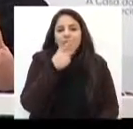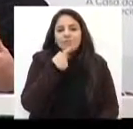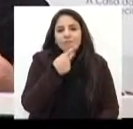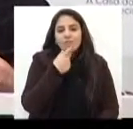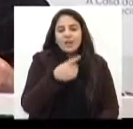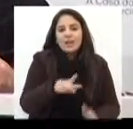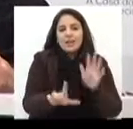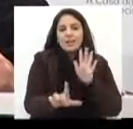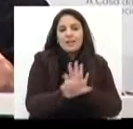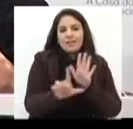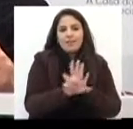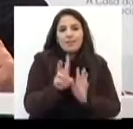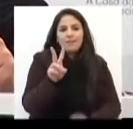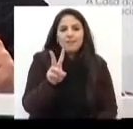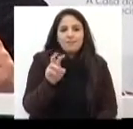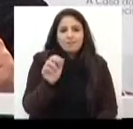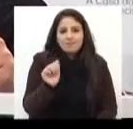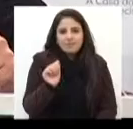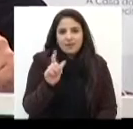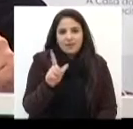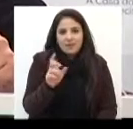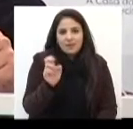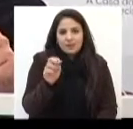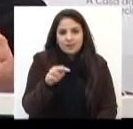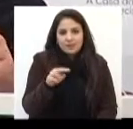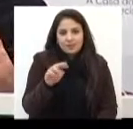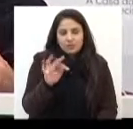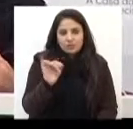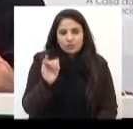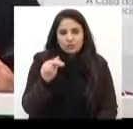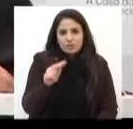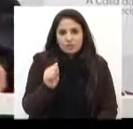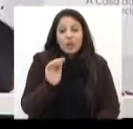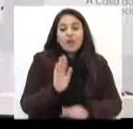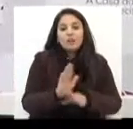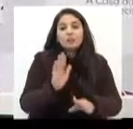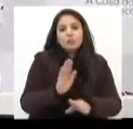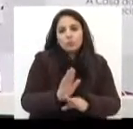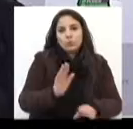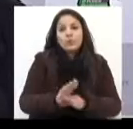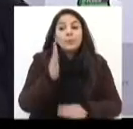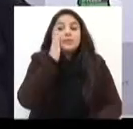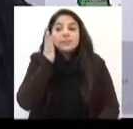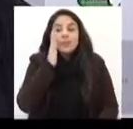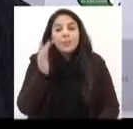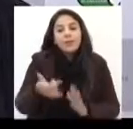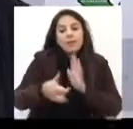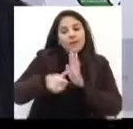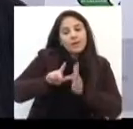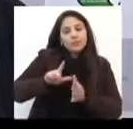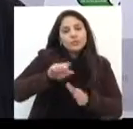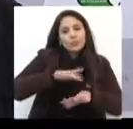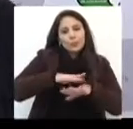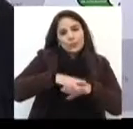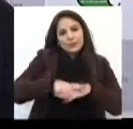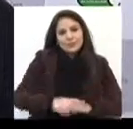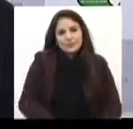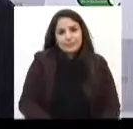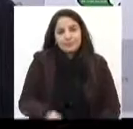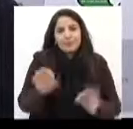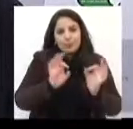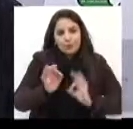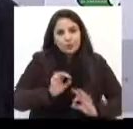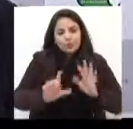chamada Lei Valentina pretende ajudar no diagnóstico antecipado da doença. Esse projeto é o chamado